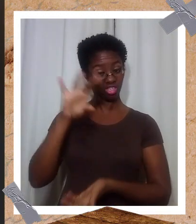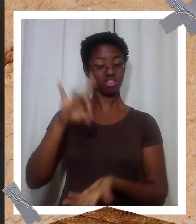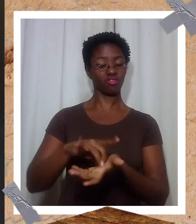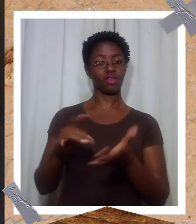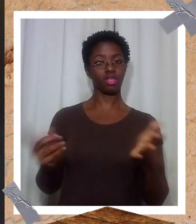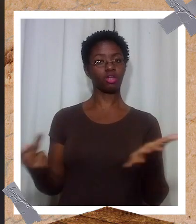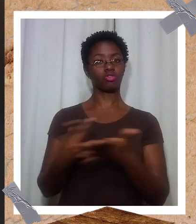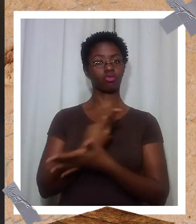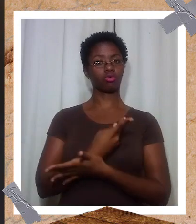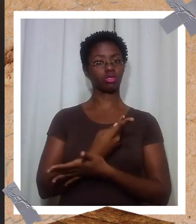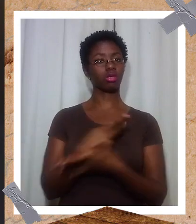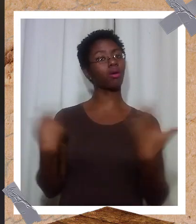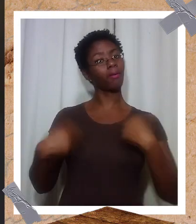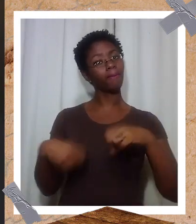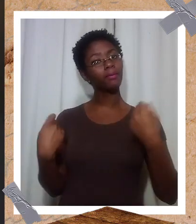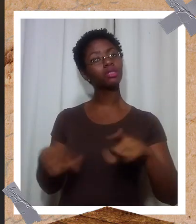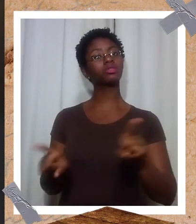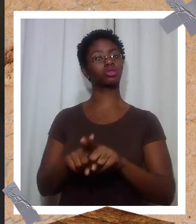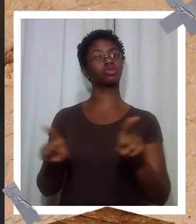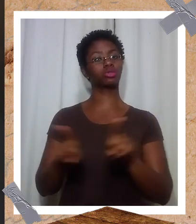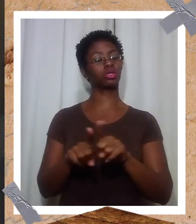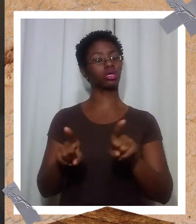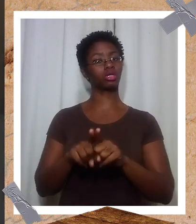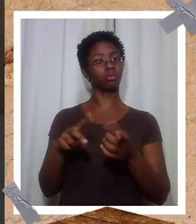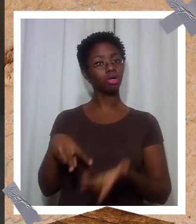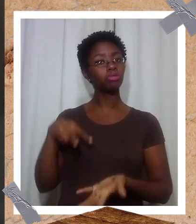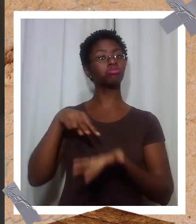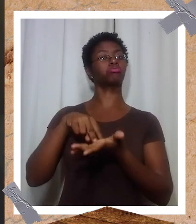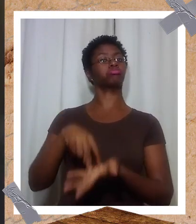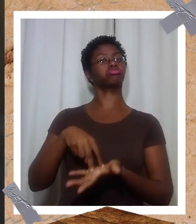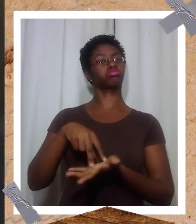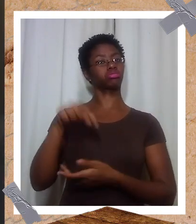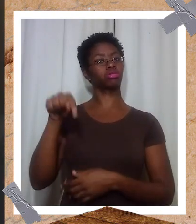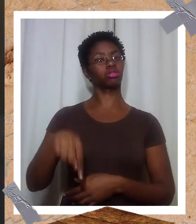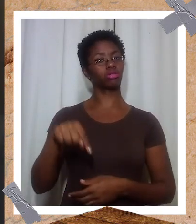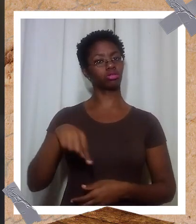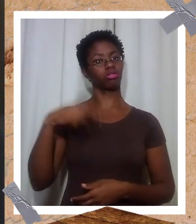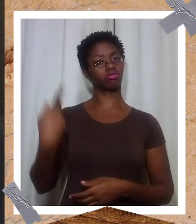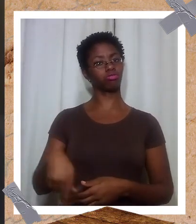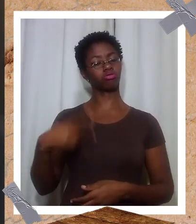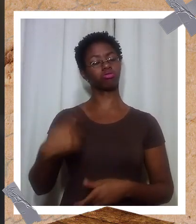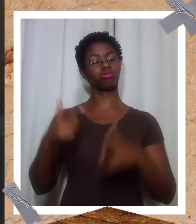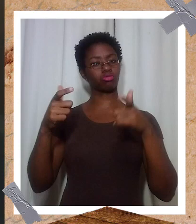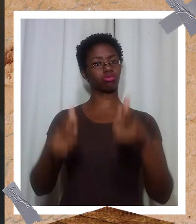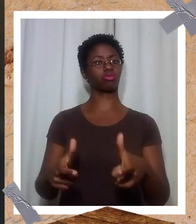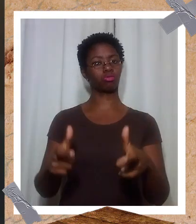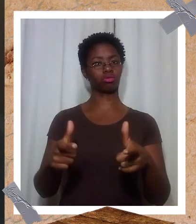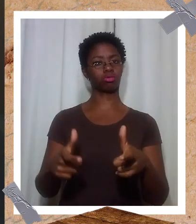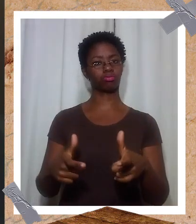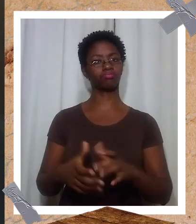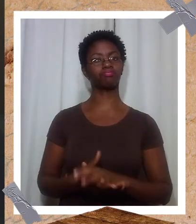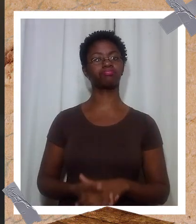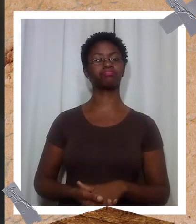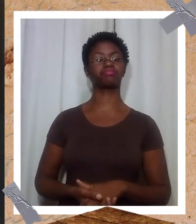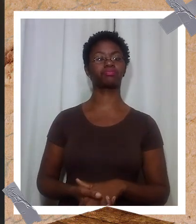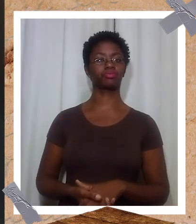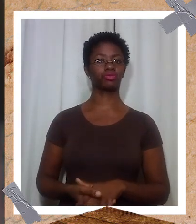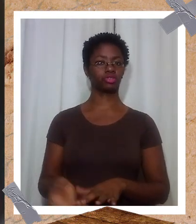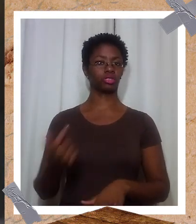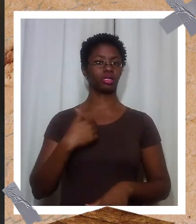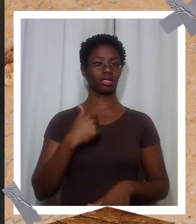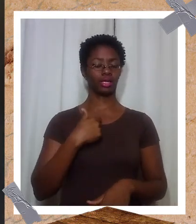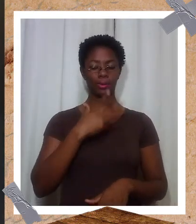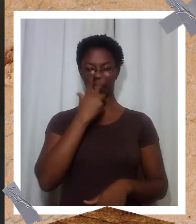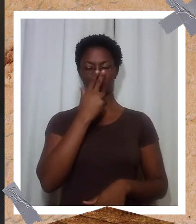efetiva, de certa forma, eu tenho que estar estabelecido nesse lugar, nesse local, né? Eu